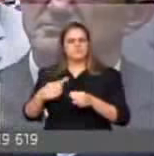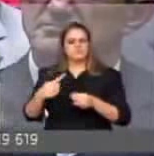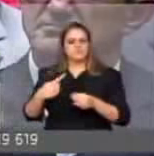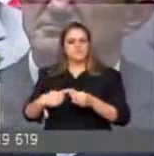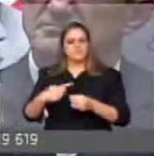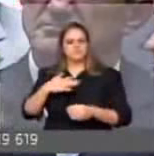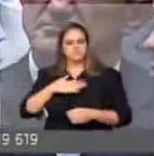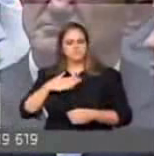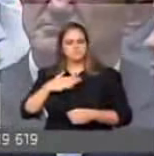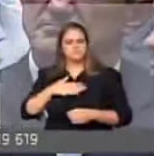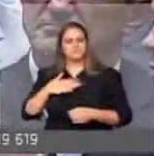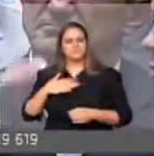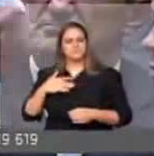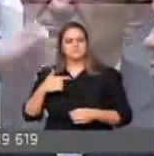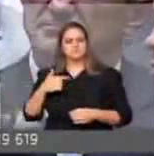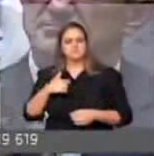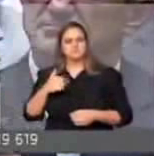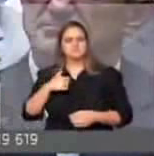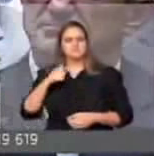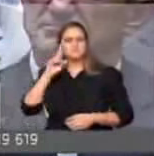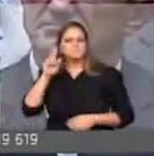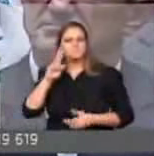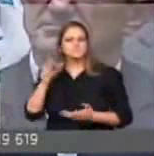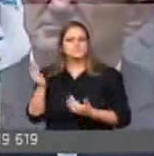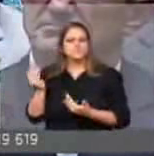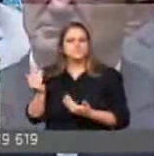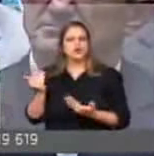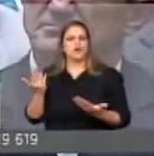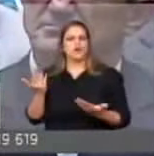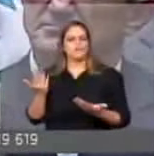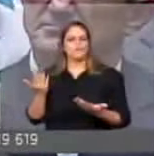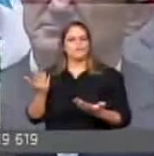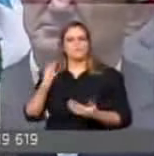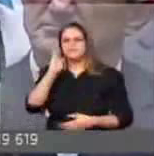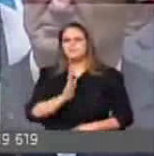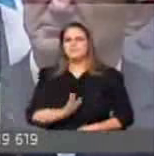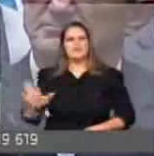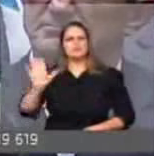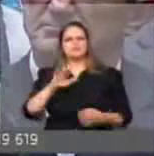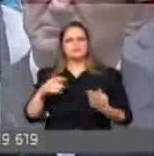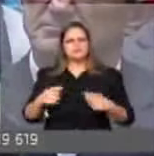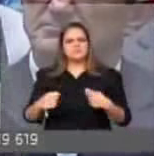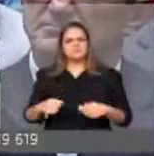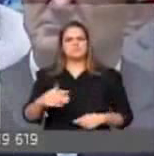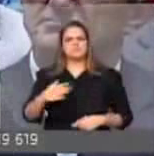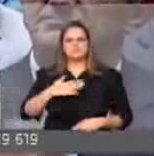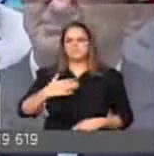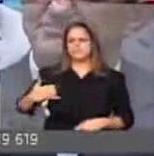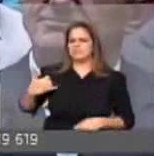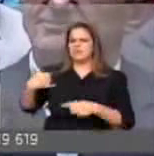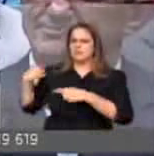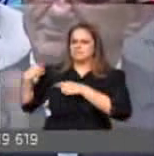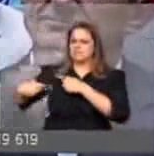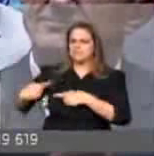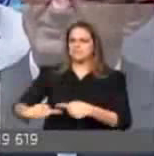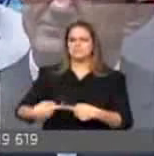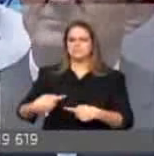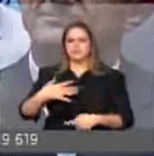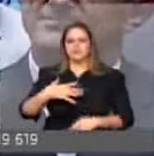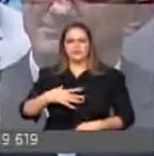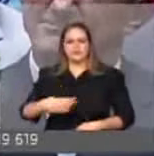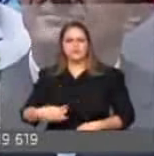em homenagem aos jovens do nosso país, à minha geração, à geração